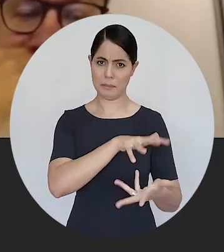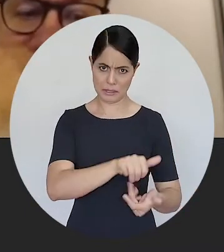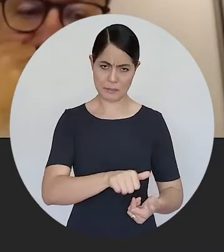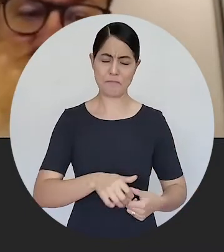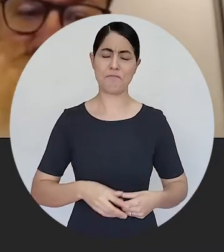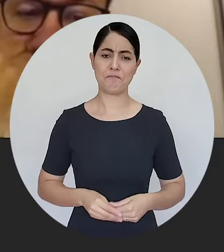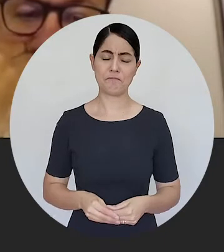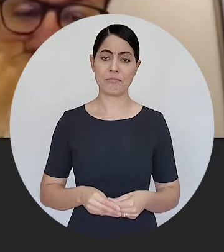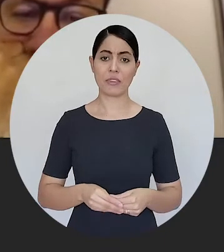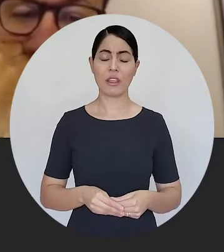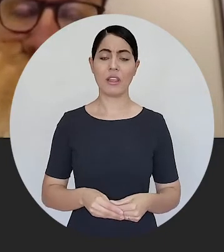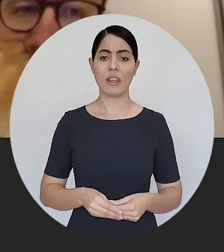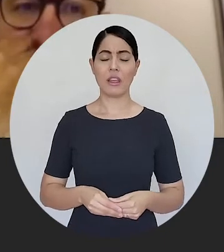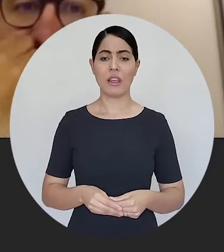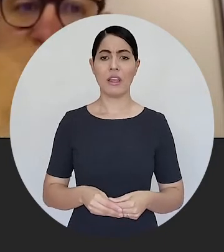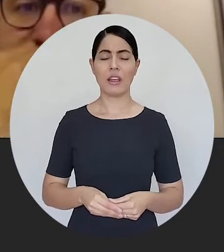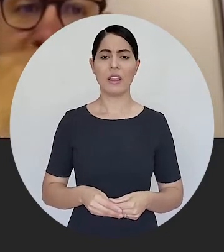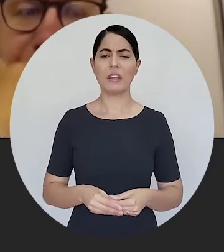da pandemia.